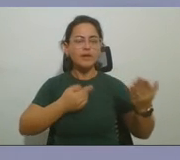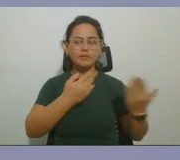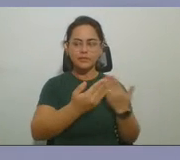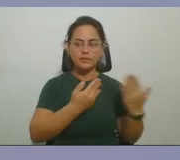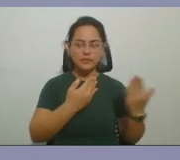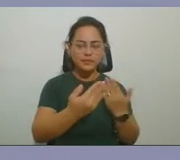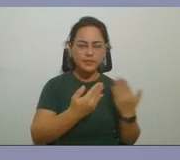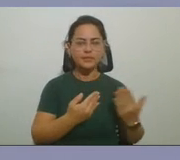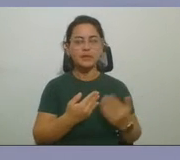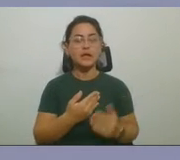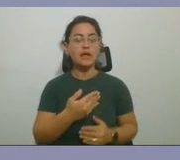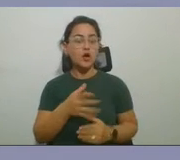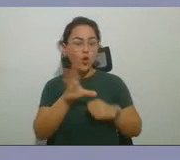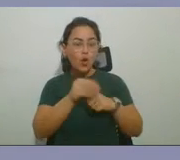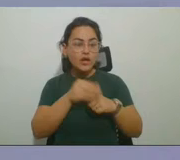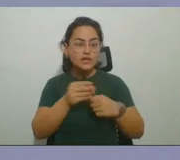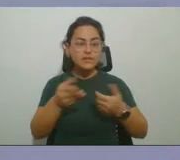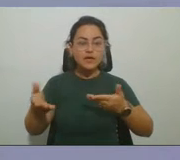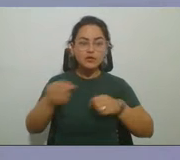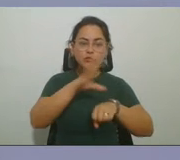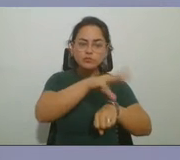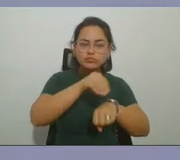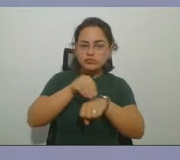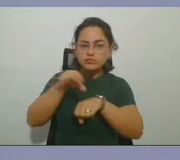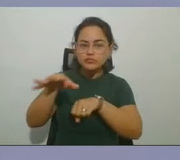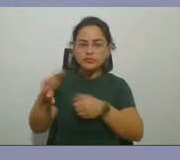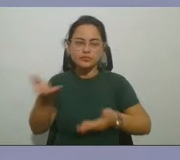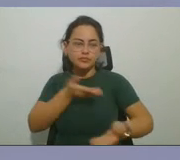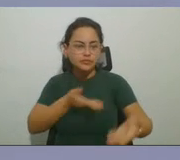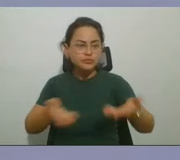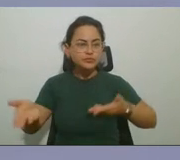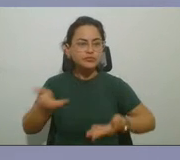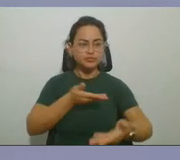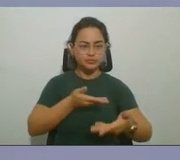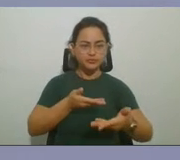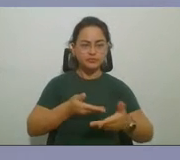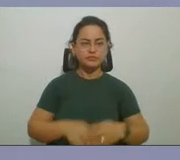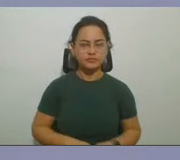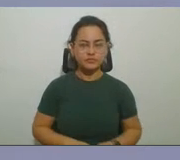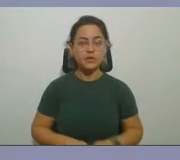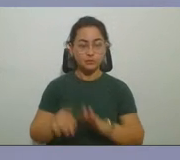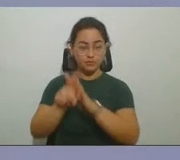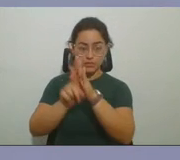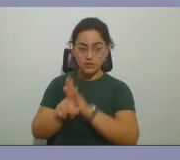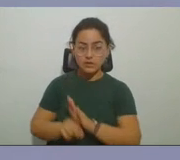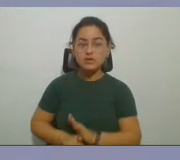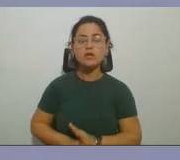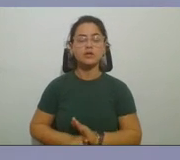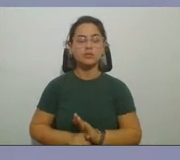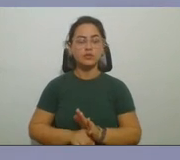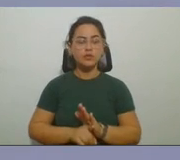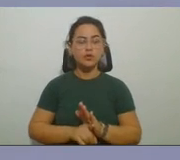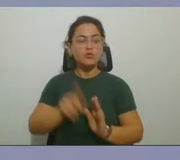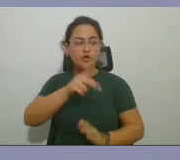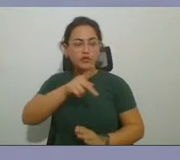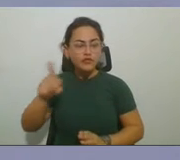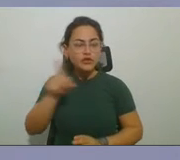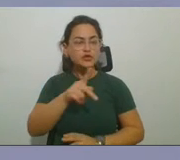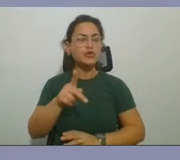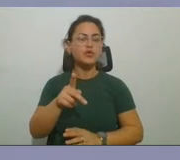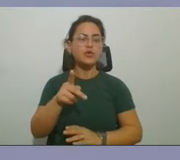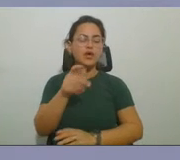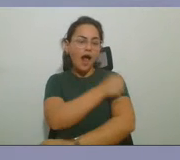de saberes, de construção e desconstrução. Pesquisadores, educadores, estudantes de diferentes